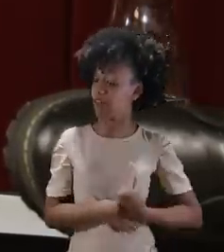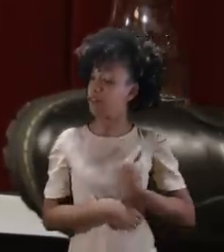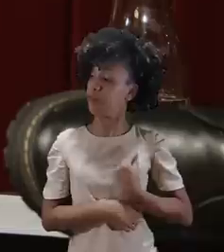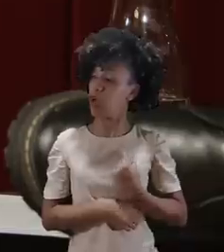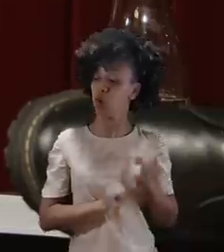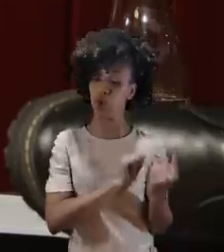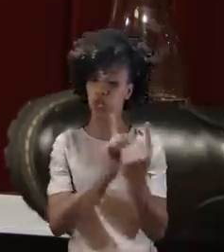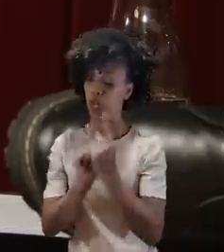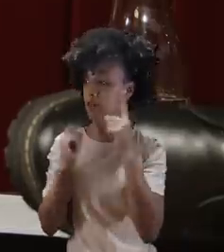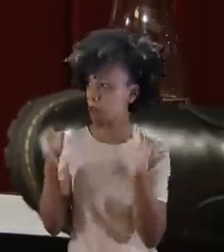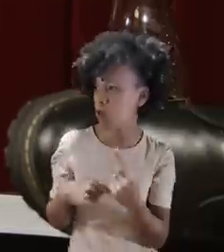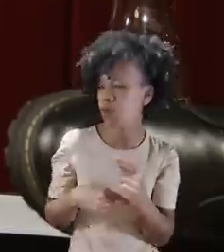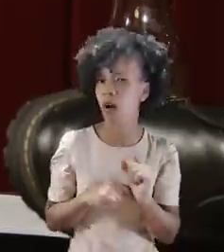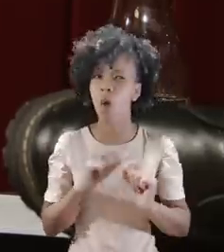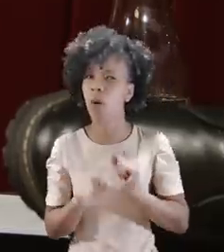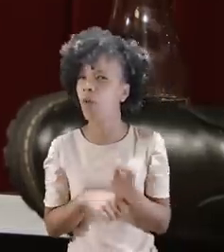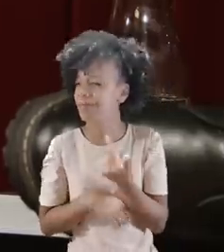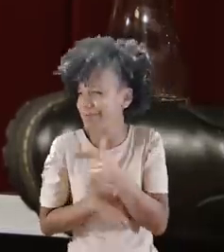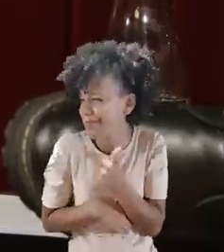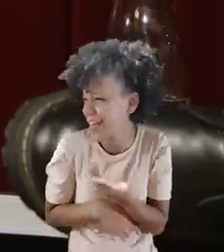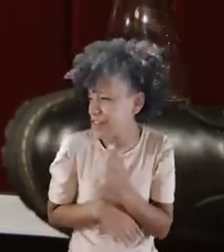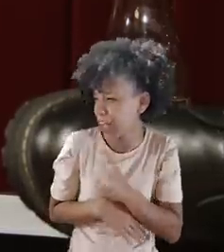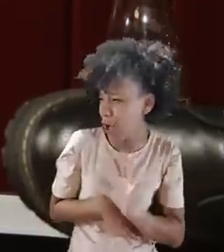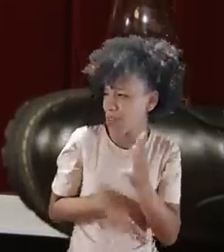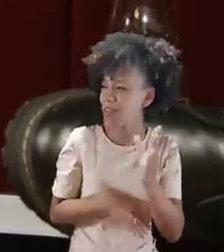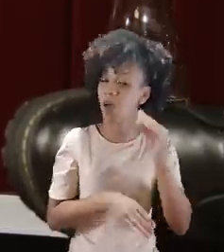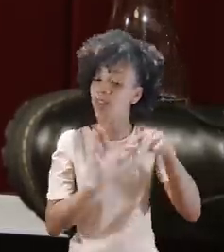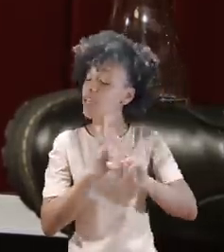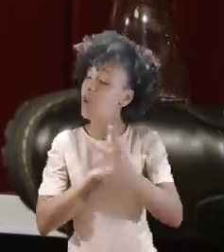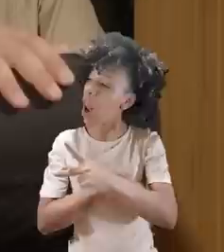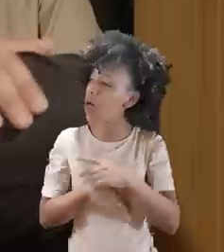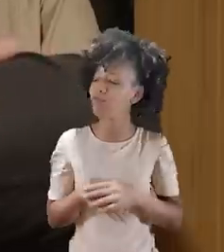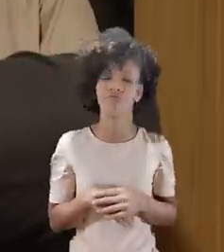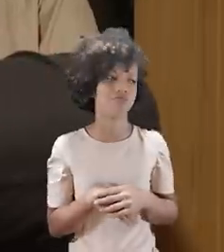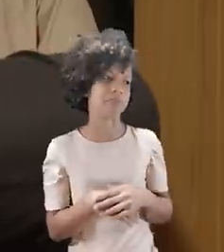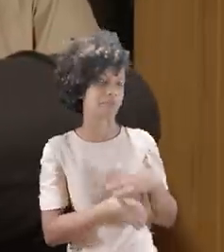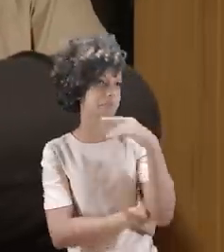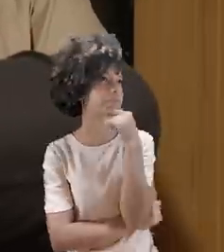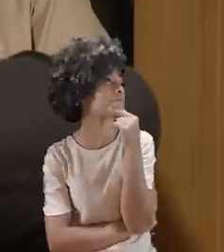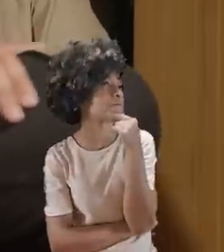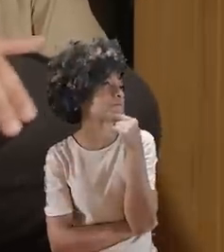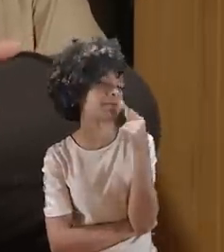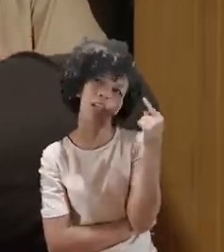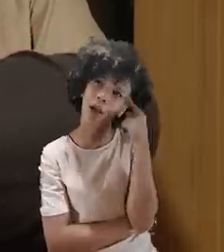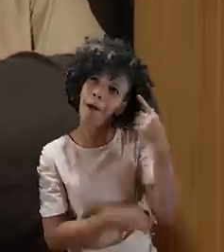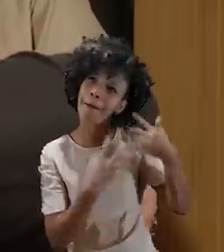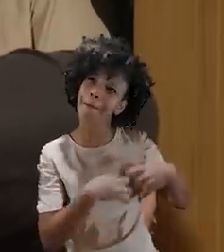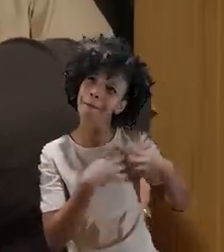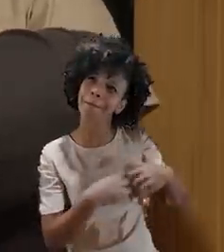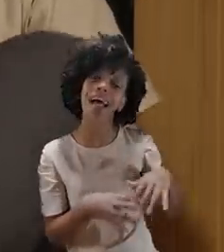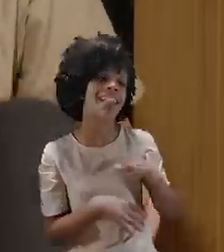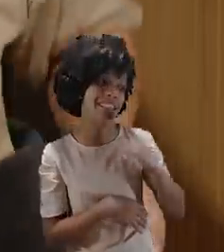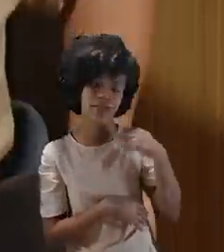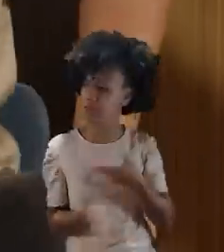de cliente maluco coisas engraçadas que já com sua barba da sua barbearia tal cara tô pensando em